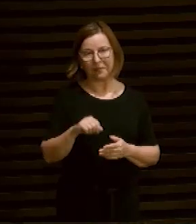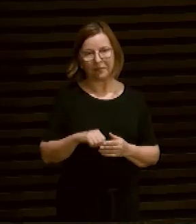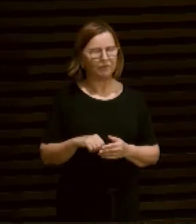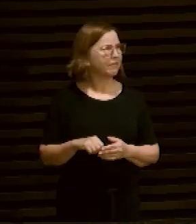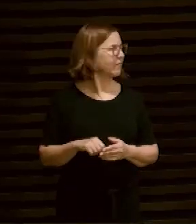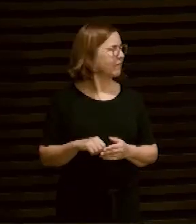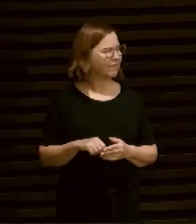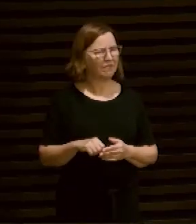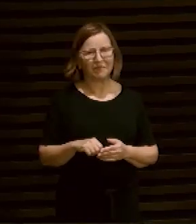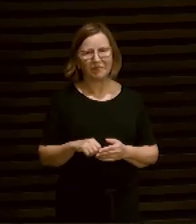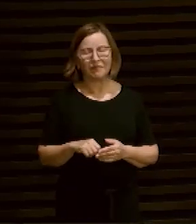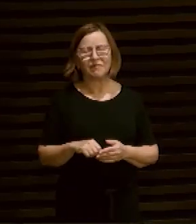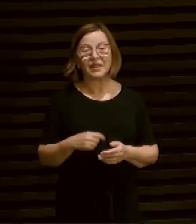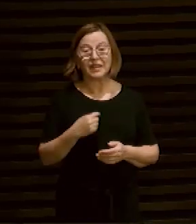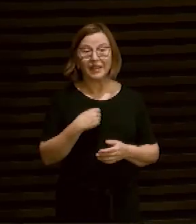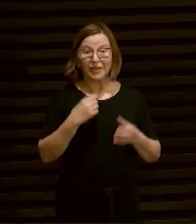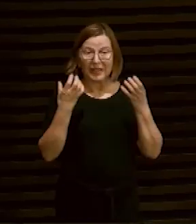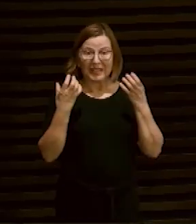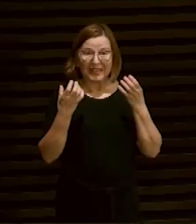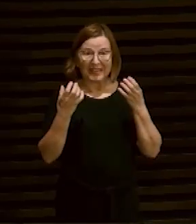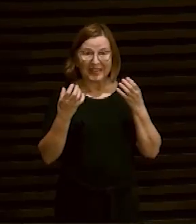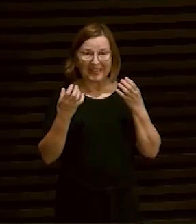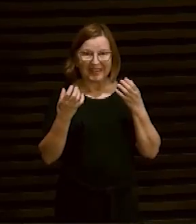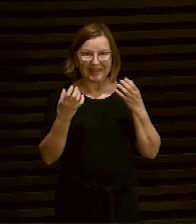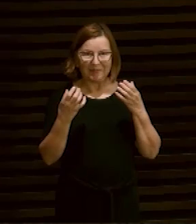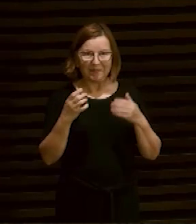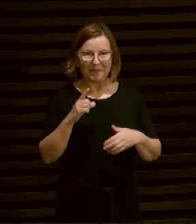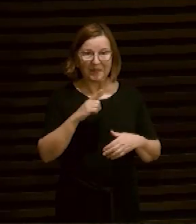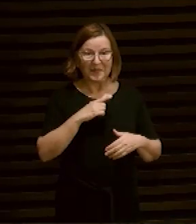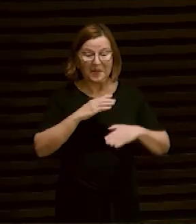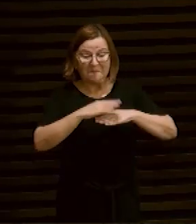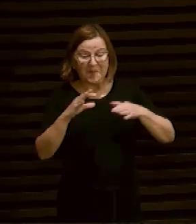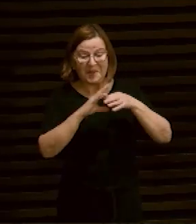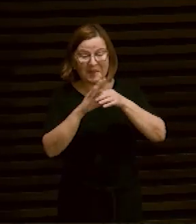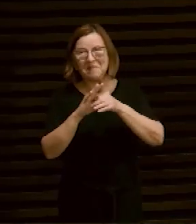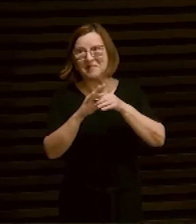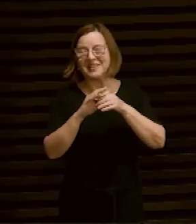eu queria ter mais comunhão contigo.